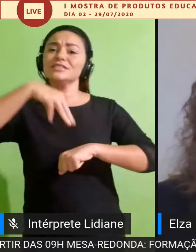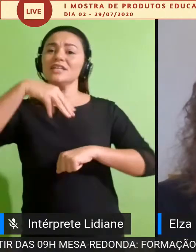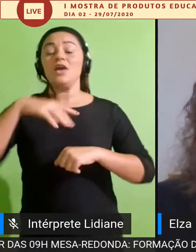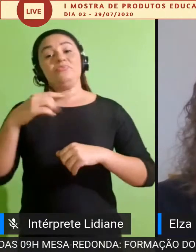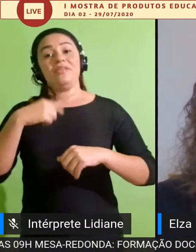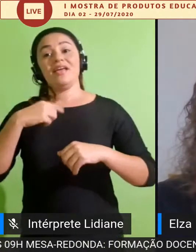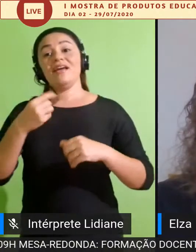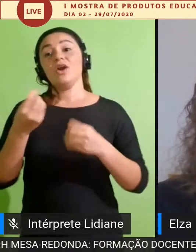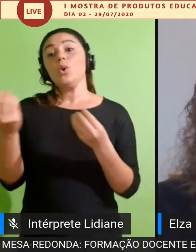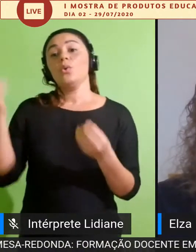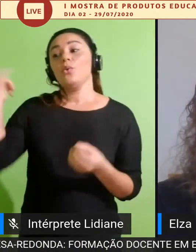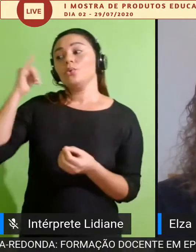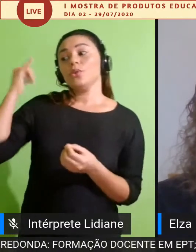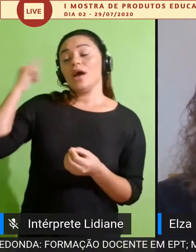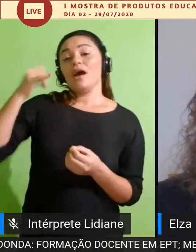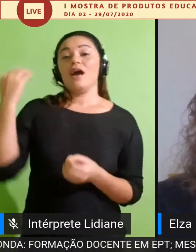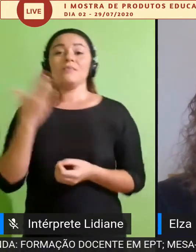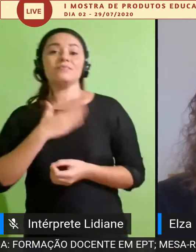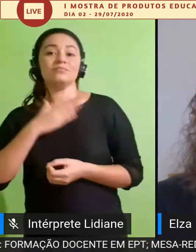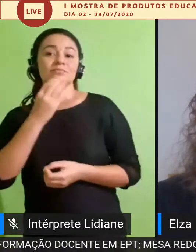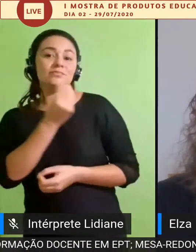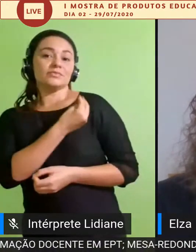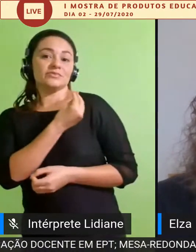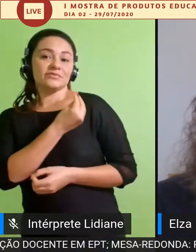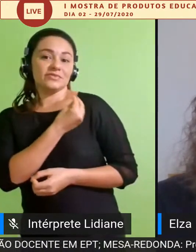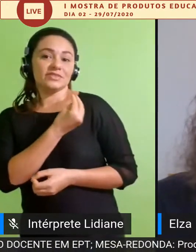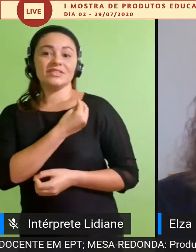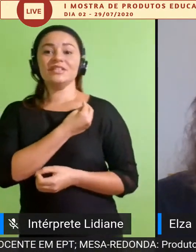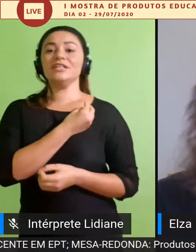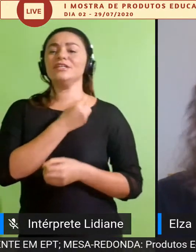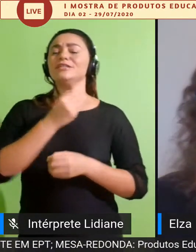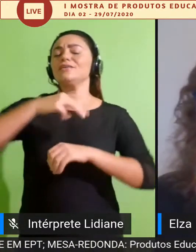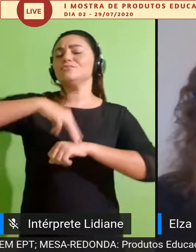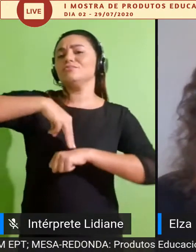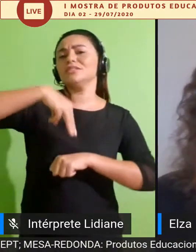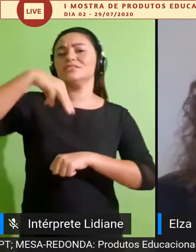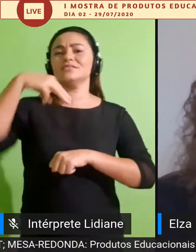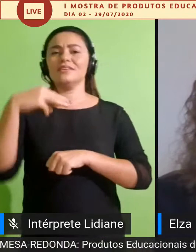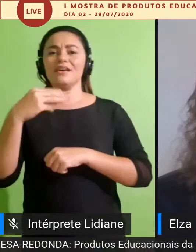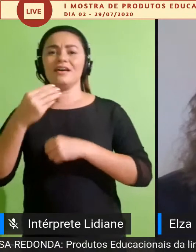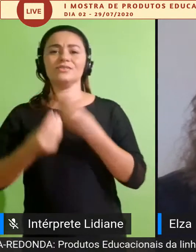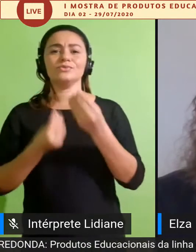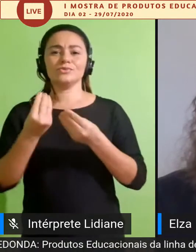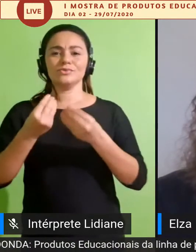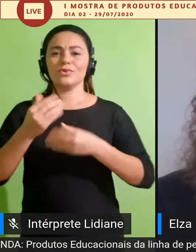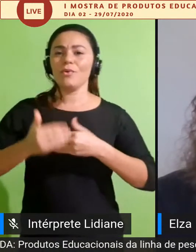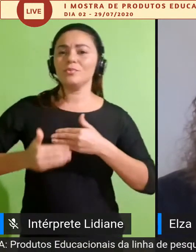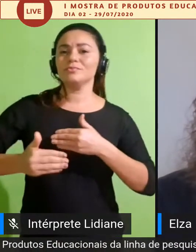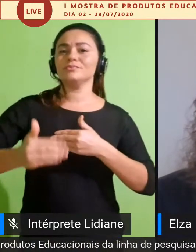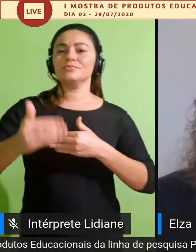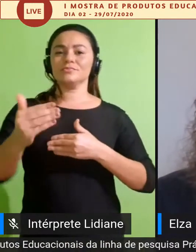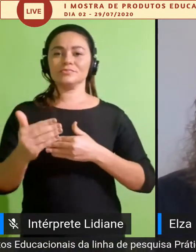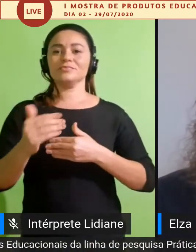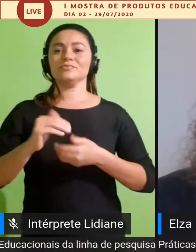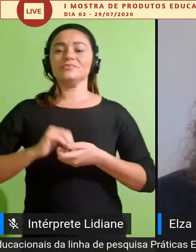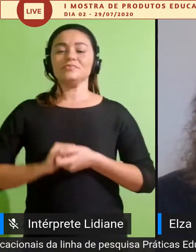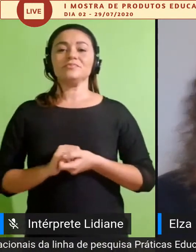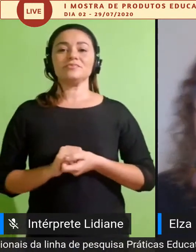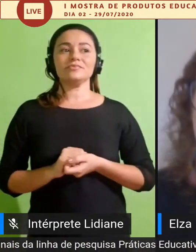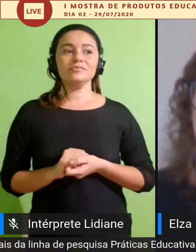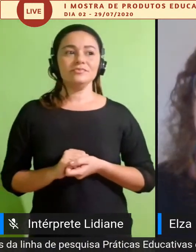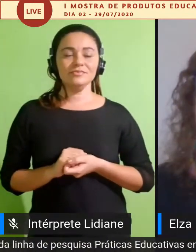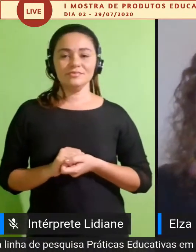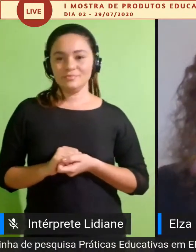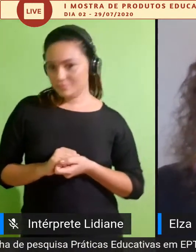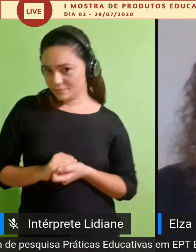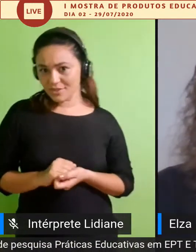voltando ao IFES também, que é uma instituição que eu tenho um carinho muito grande, e ainda continua sendo uma instituição aqui